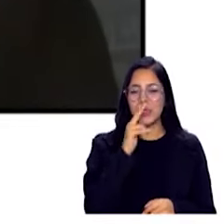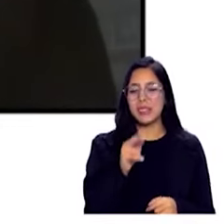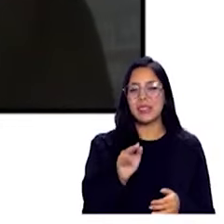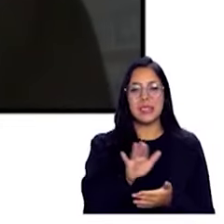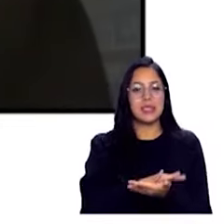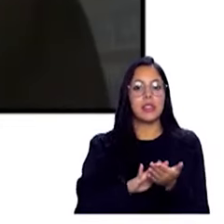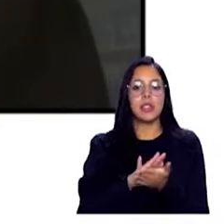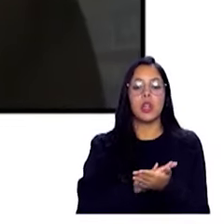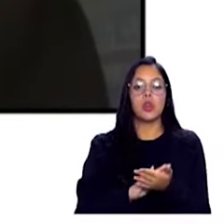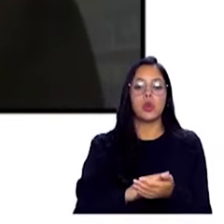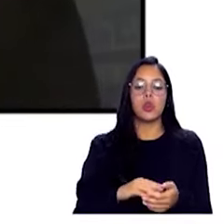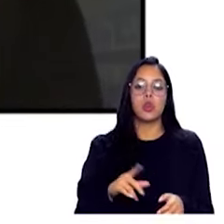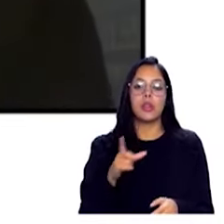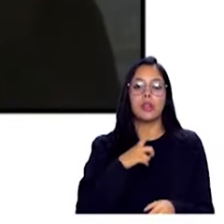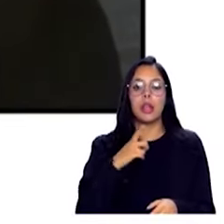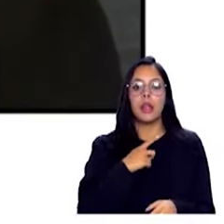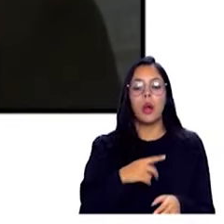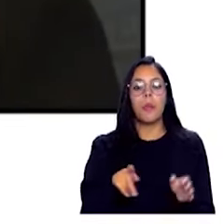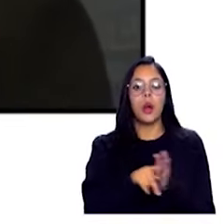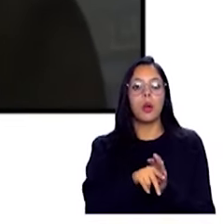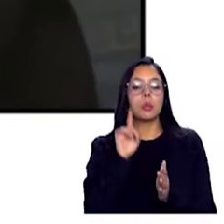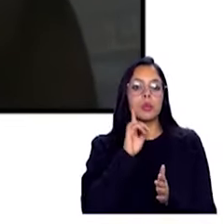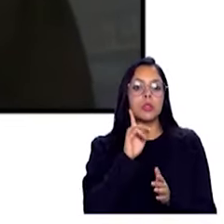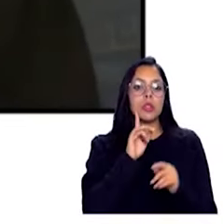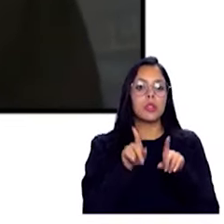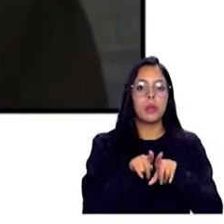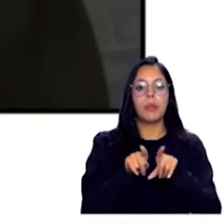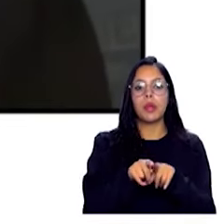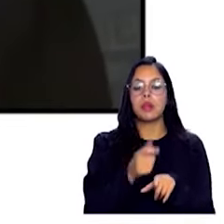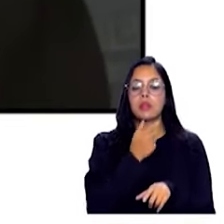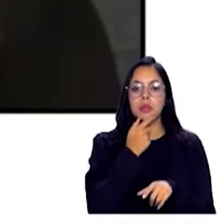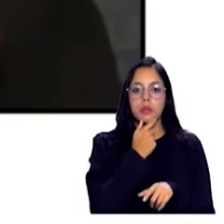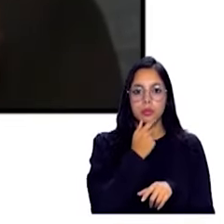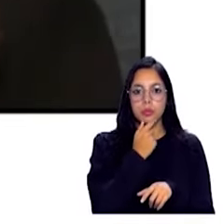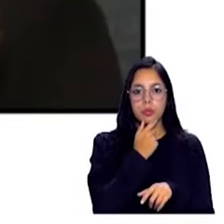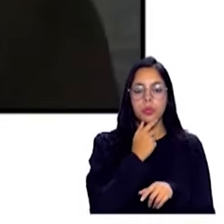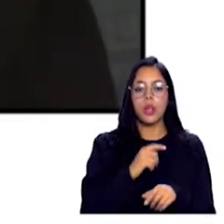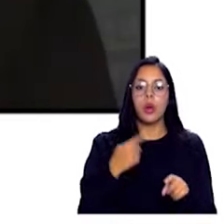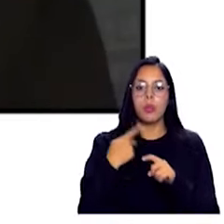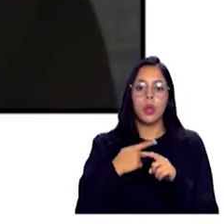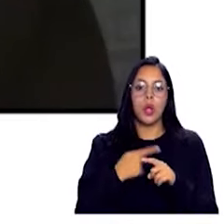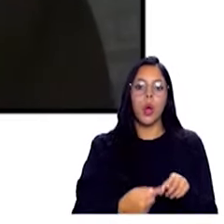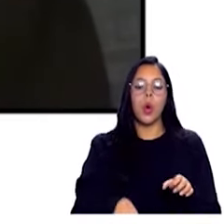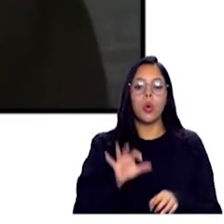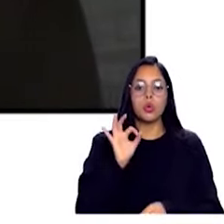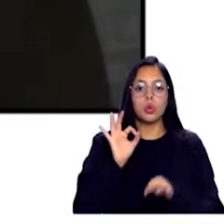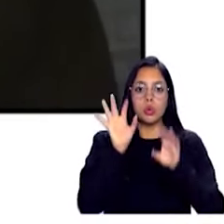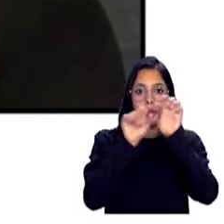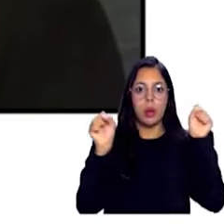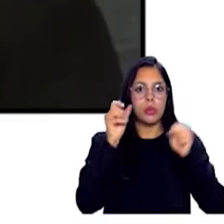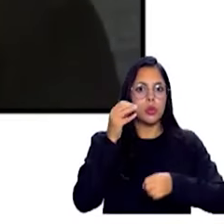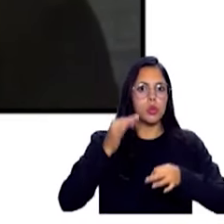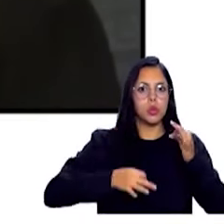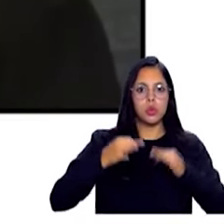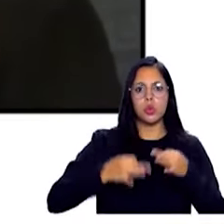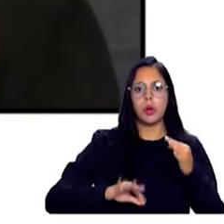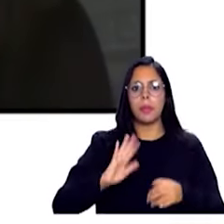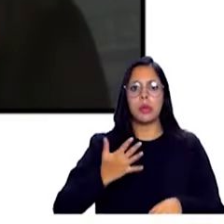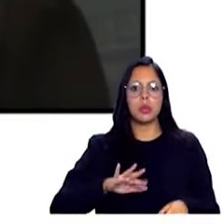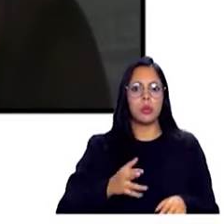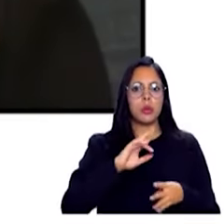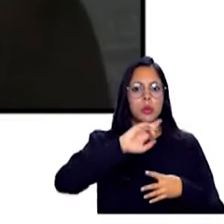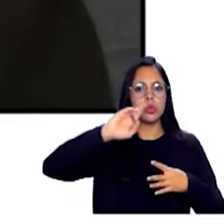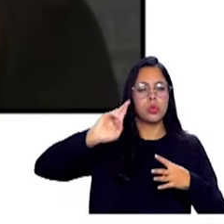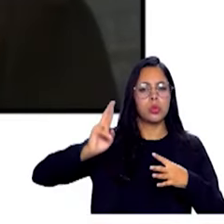existe nos Estados Unidos ou na Inglaterra tanto é né que os tribunais lá julgam uma quantidade de eh mínima de recursos